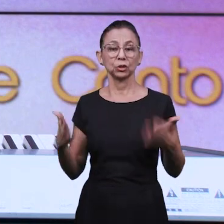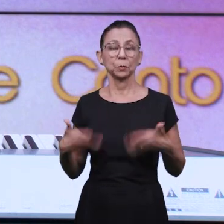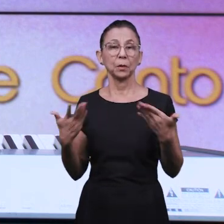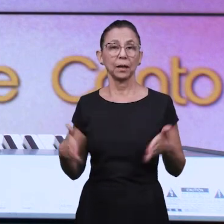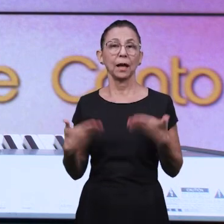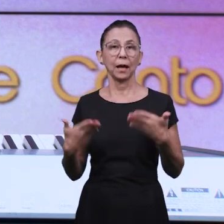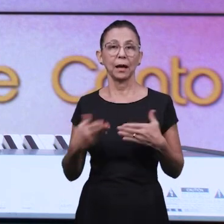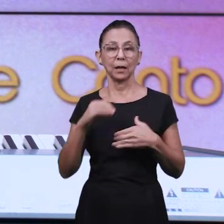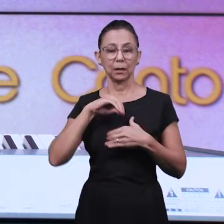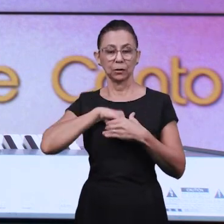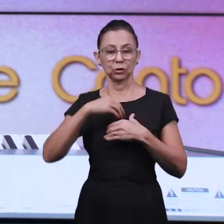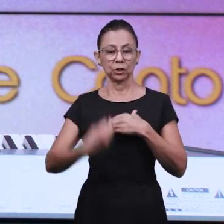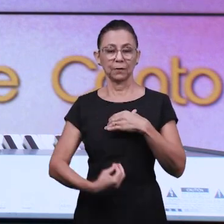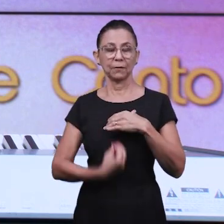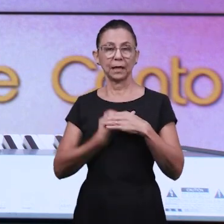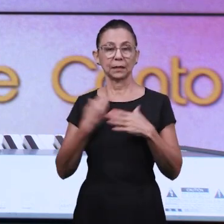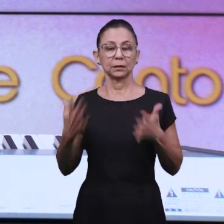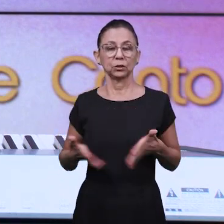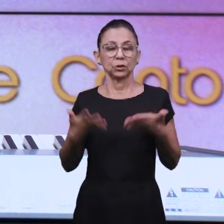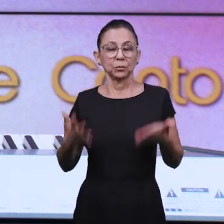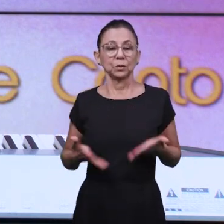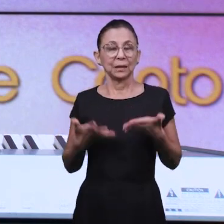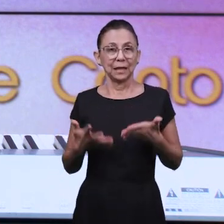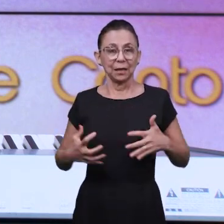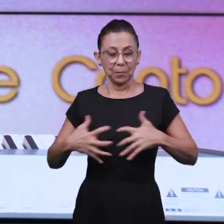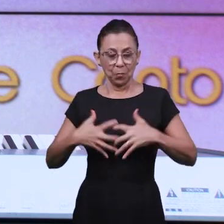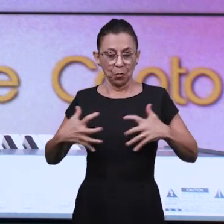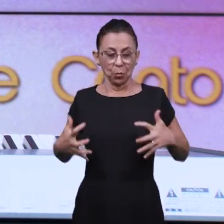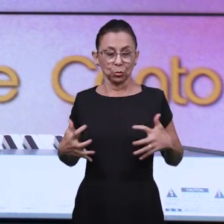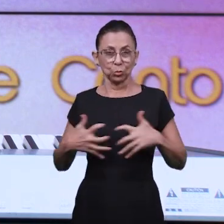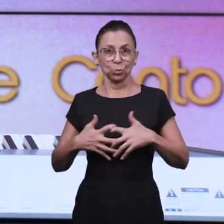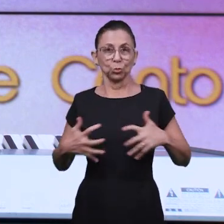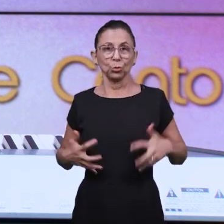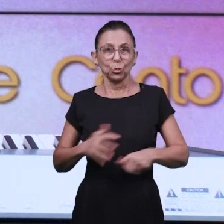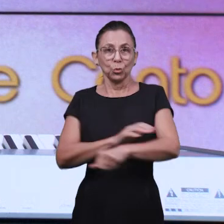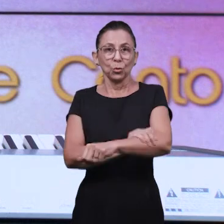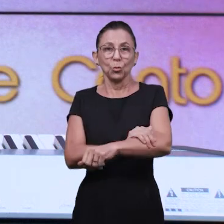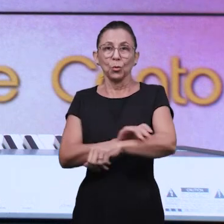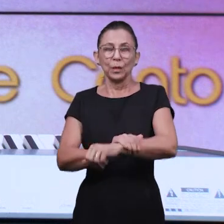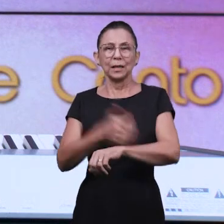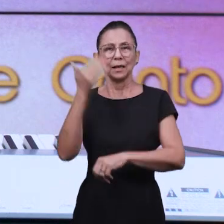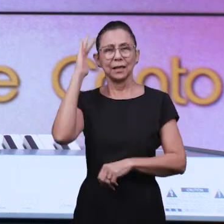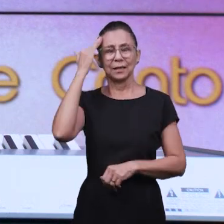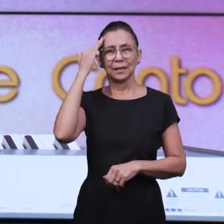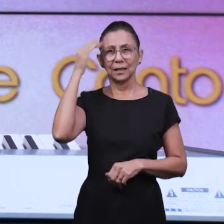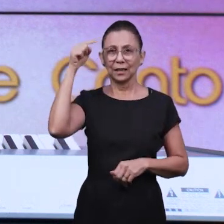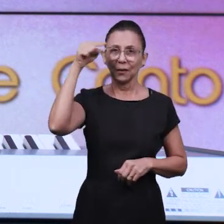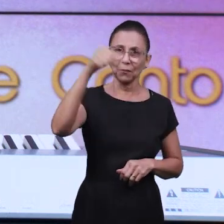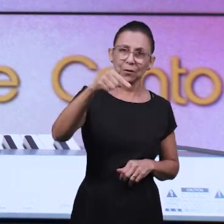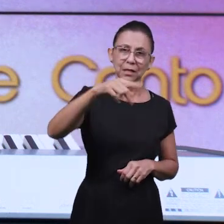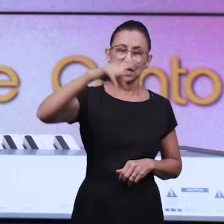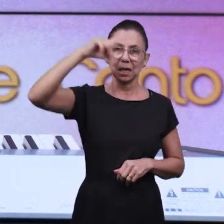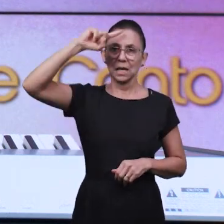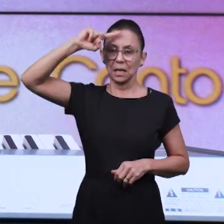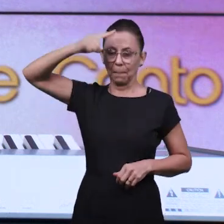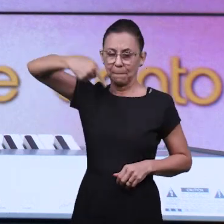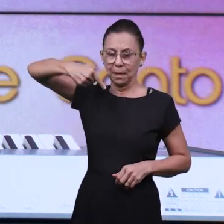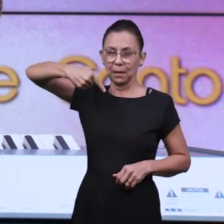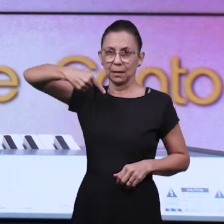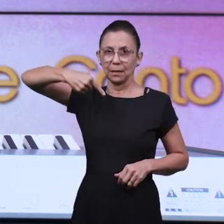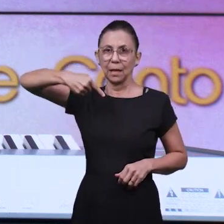o diafragma para que essa musculatura entenda que é você quem comanda